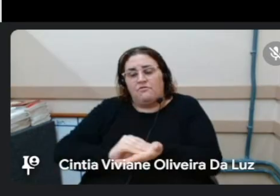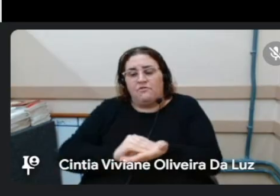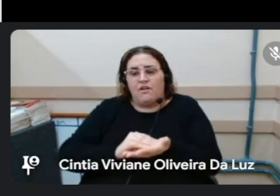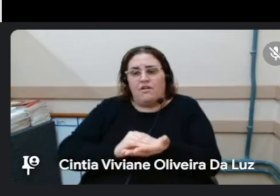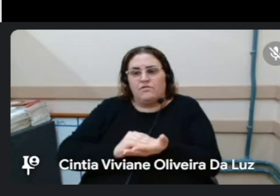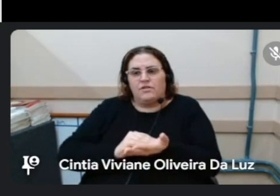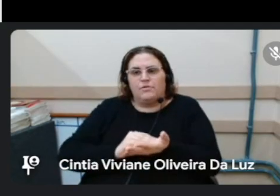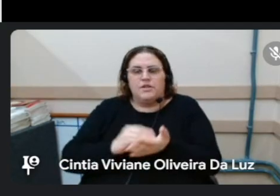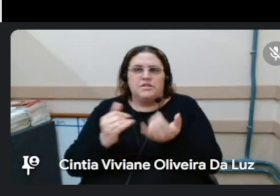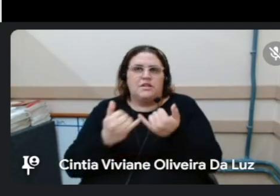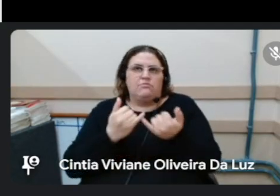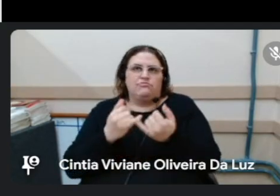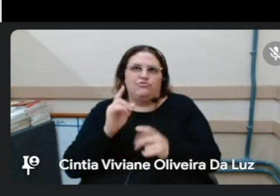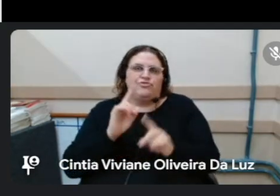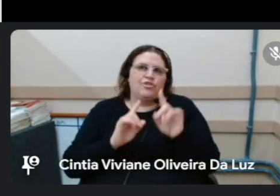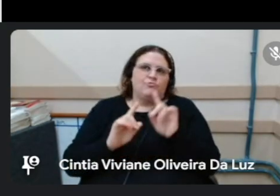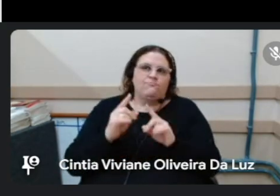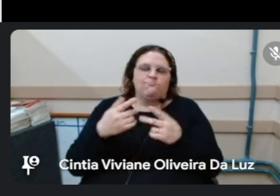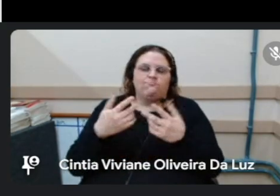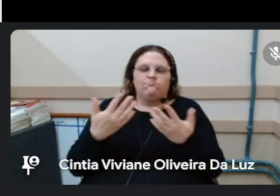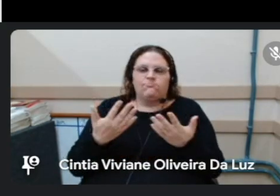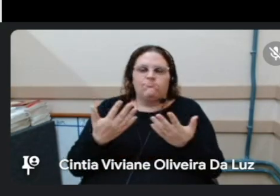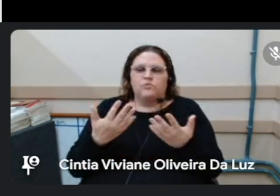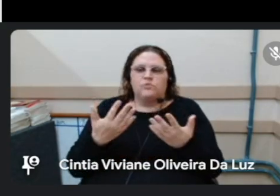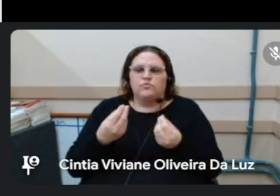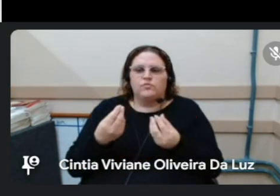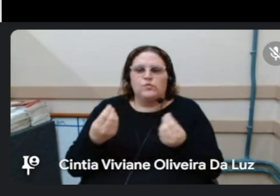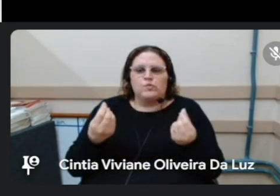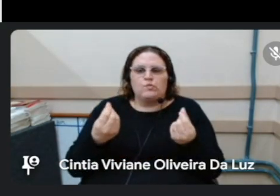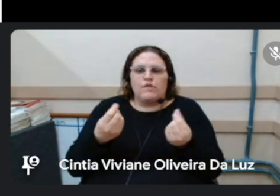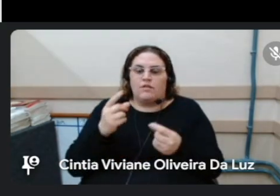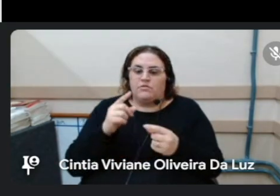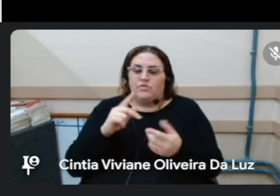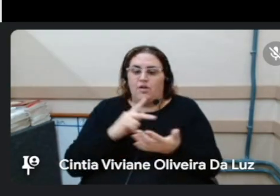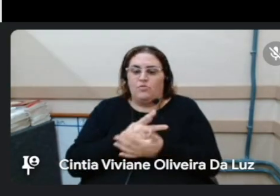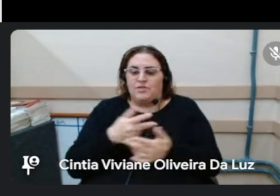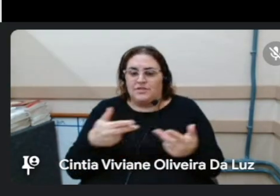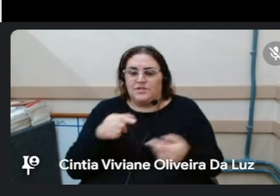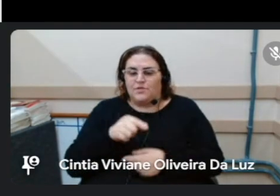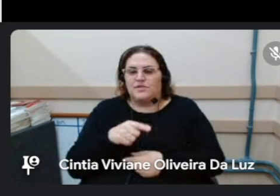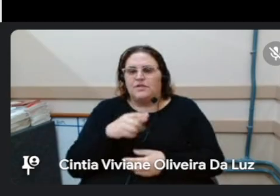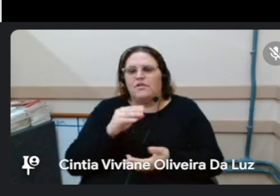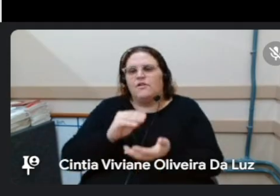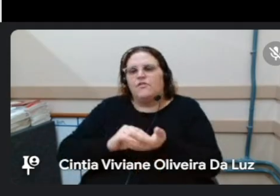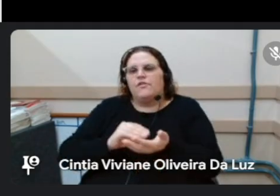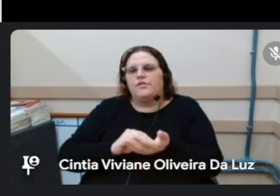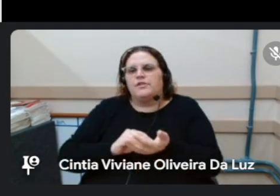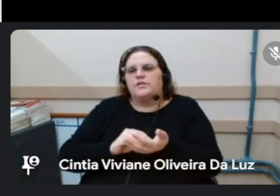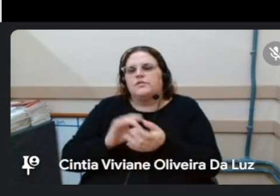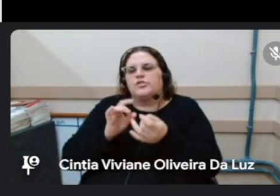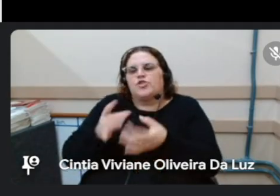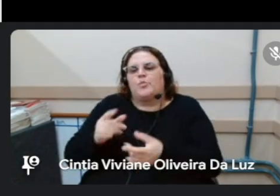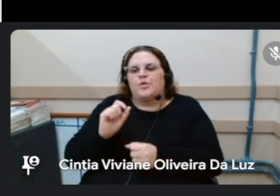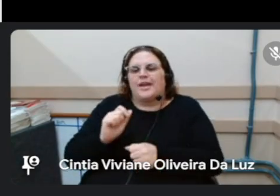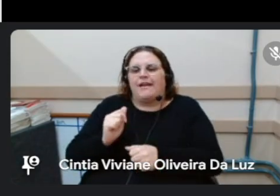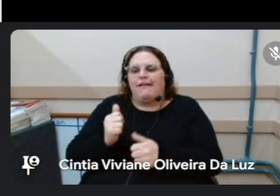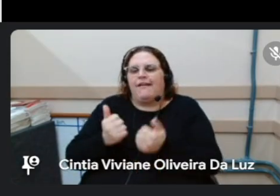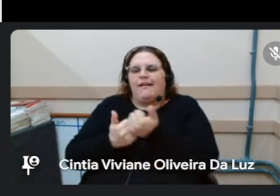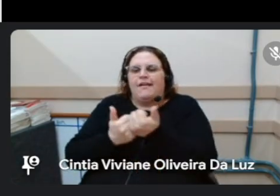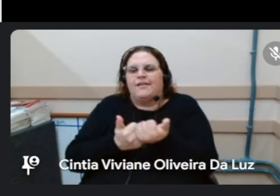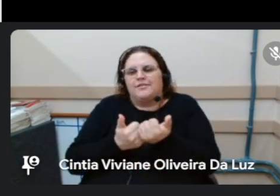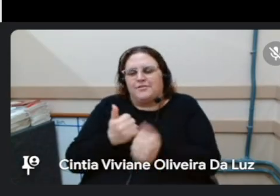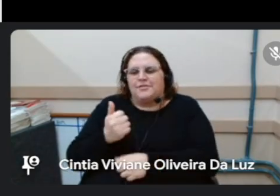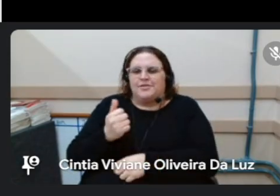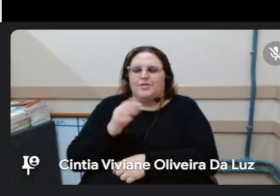assim na falta de que isso aconteça resta os tutoriais do YouTube ou Resta um amigo que